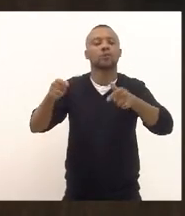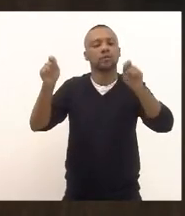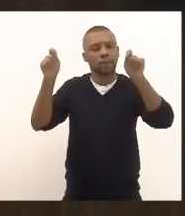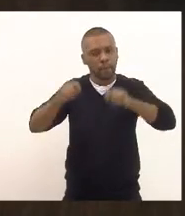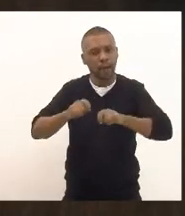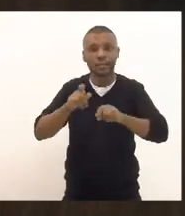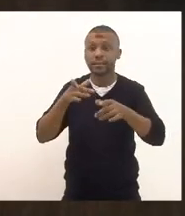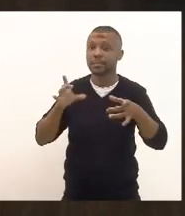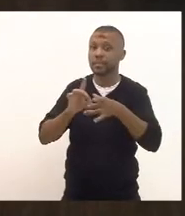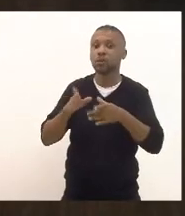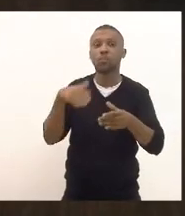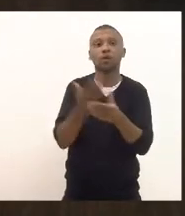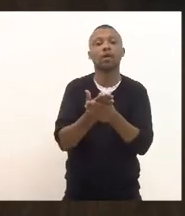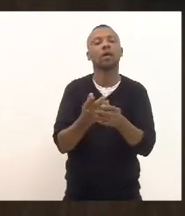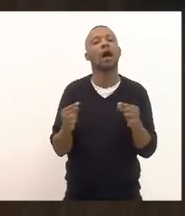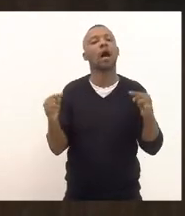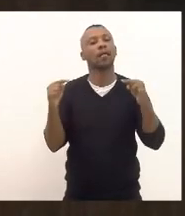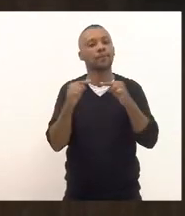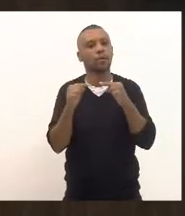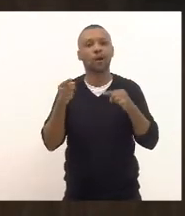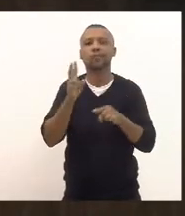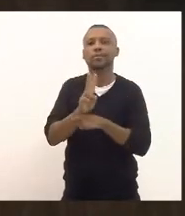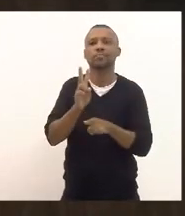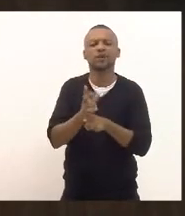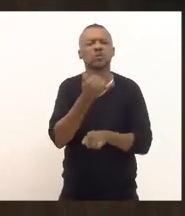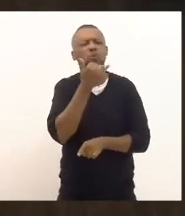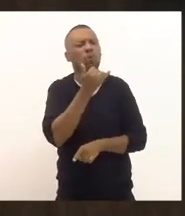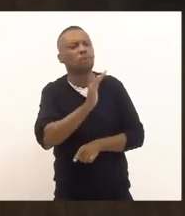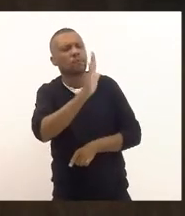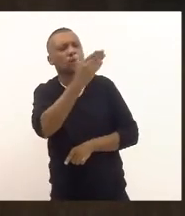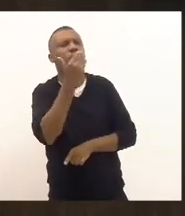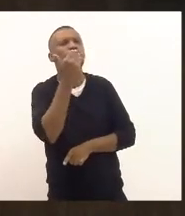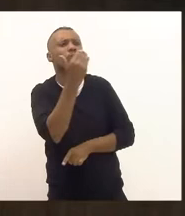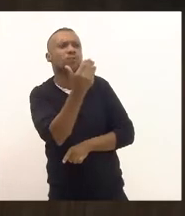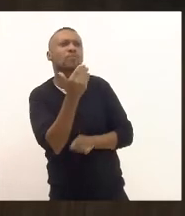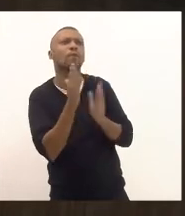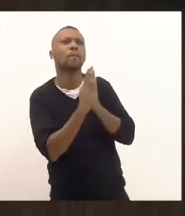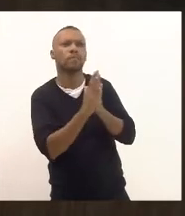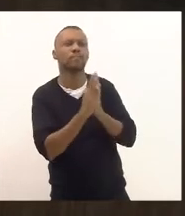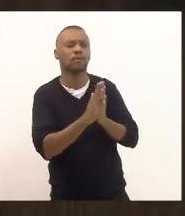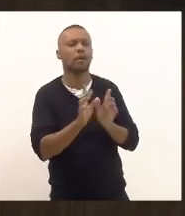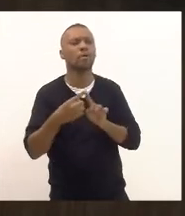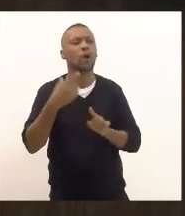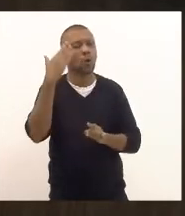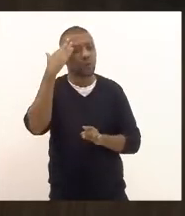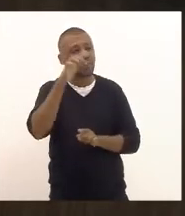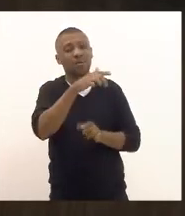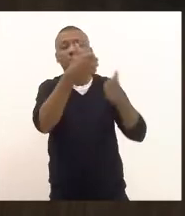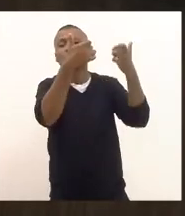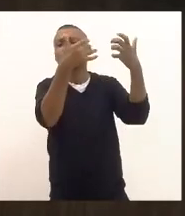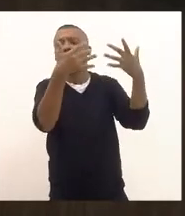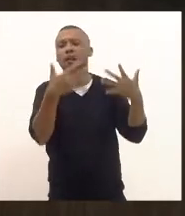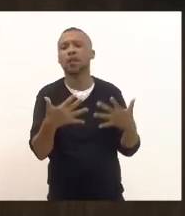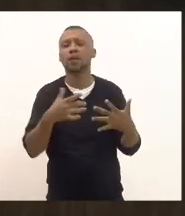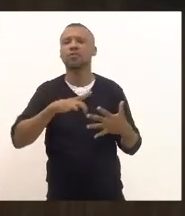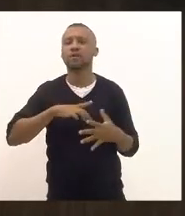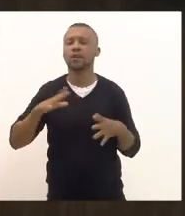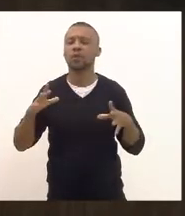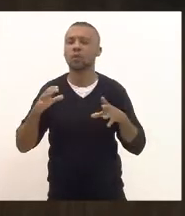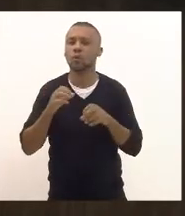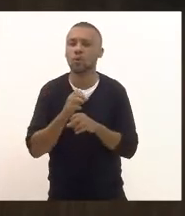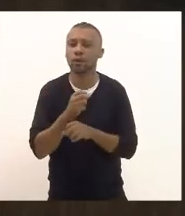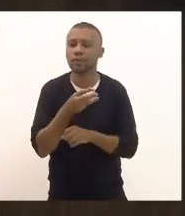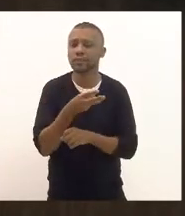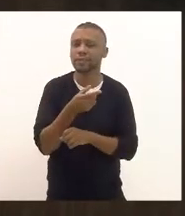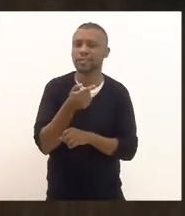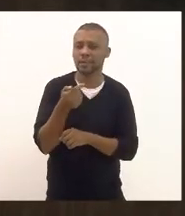sua adequada e efetiva tutela para fazer um apelo porque eu soube que vossa excelência falou que tinha 36